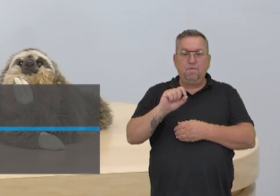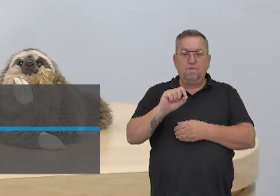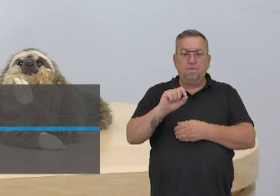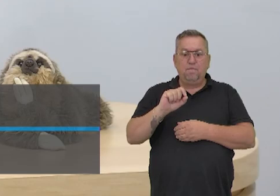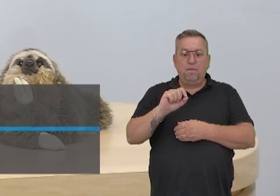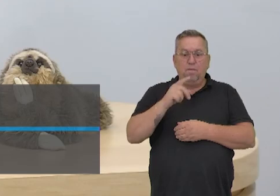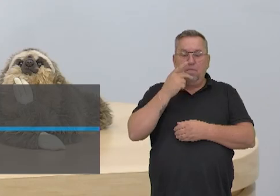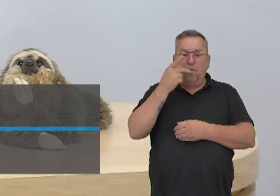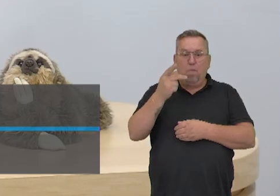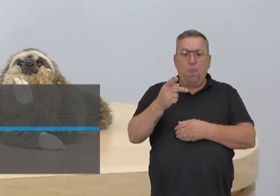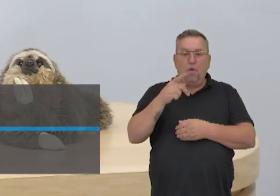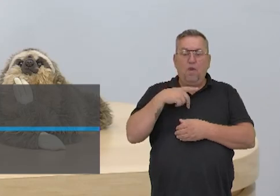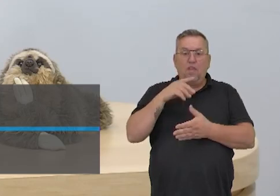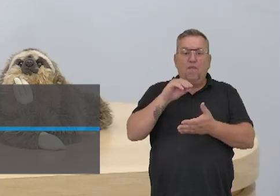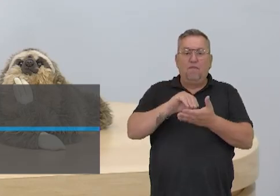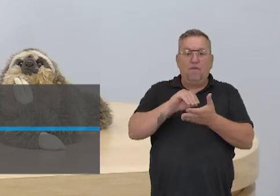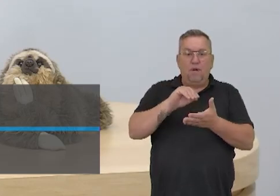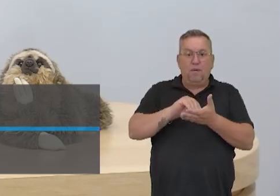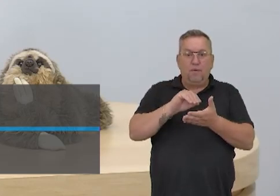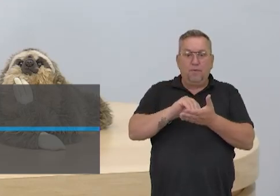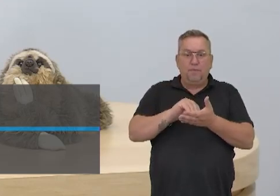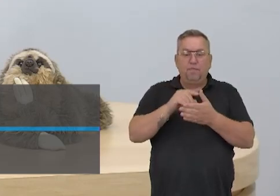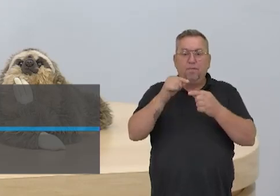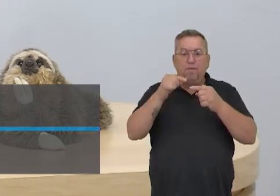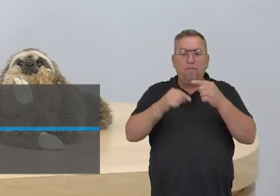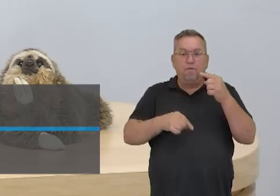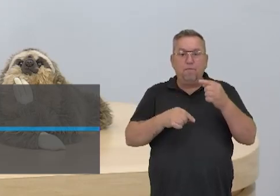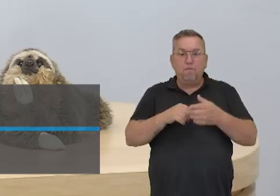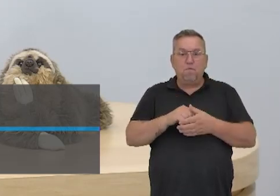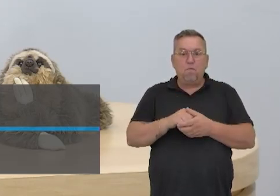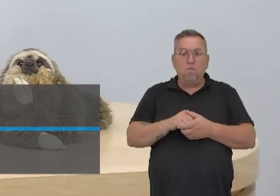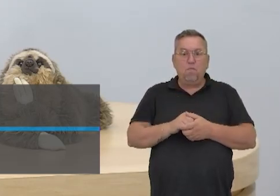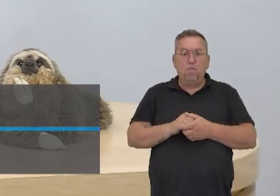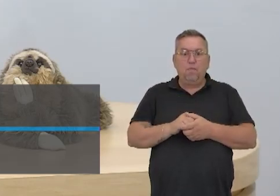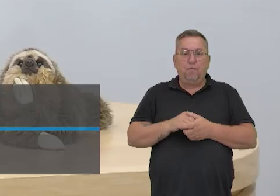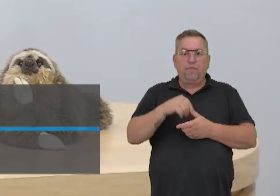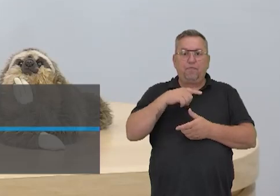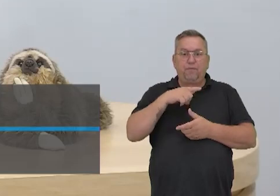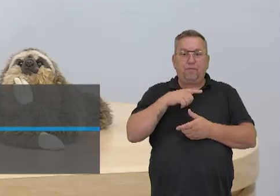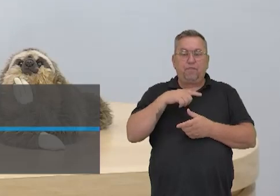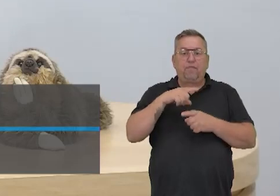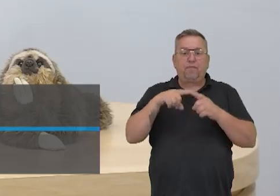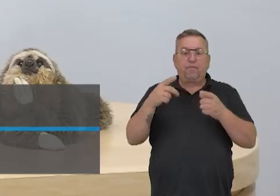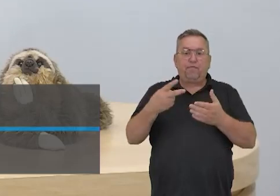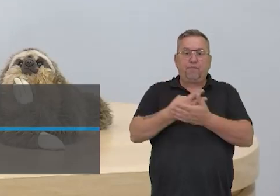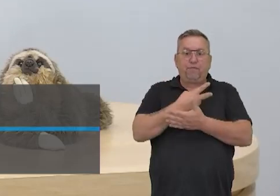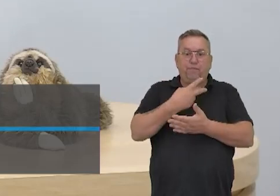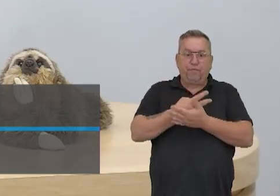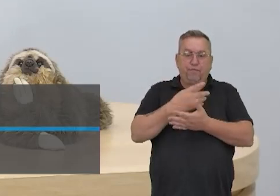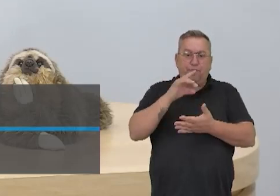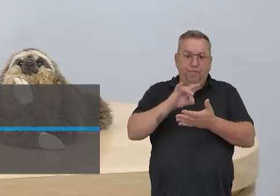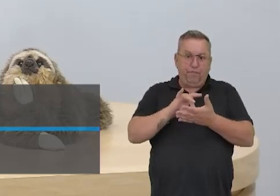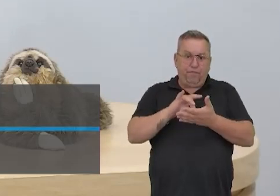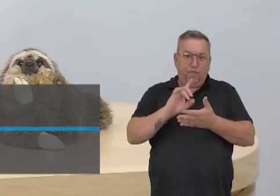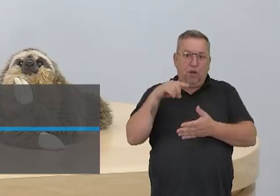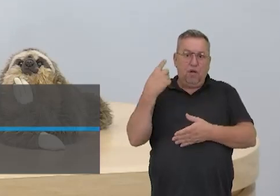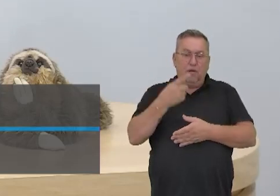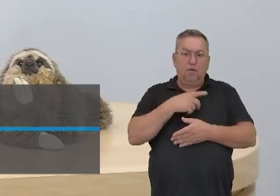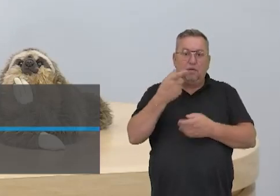não vou falar defasagem, ou com essa, sei lá, incoerência, com essa falha. Na verdade,